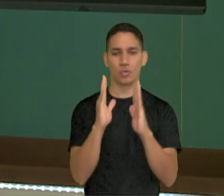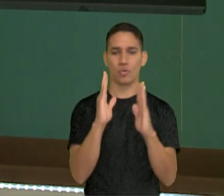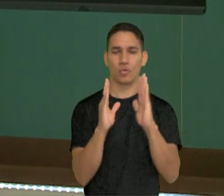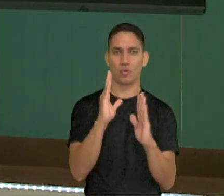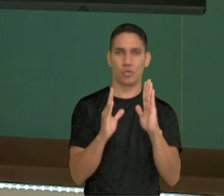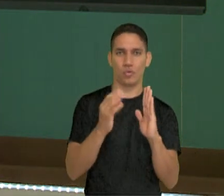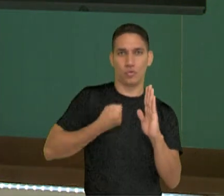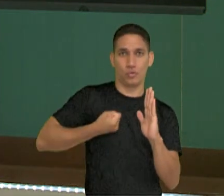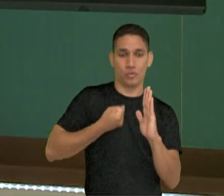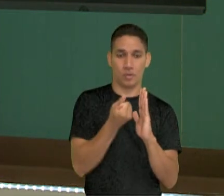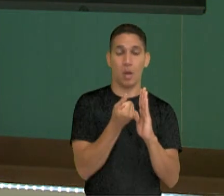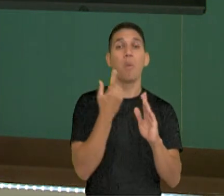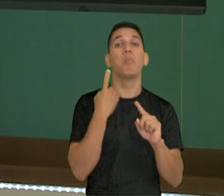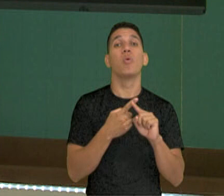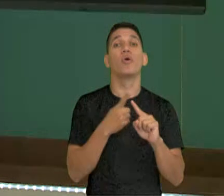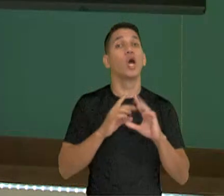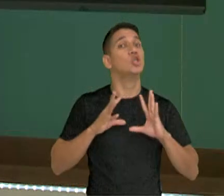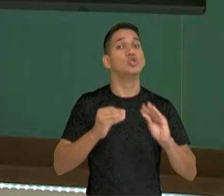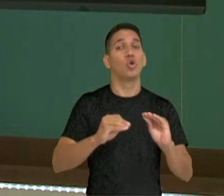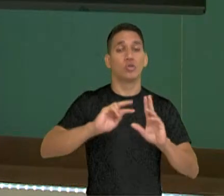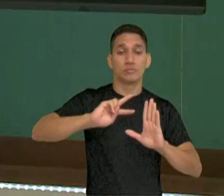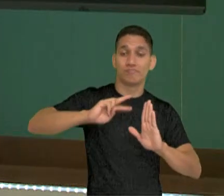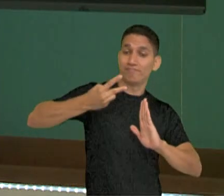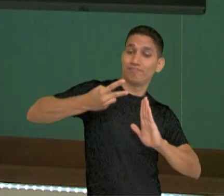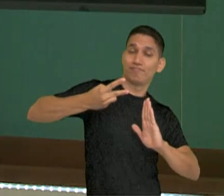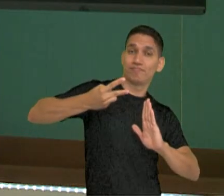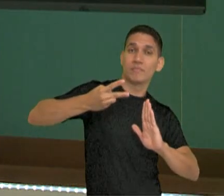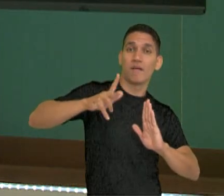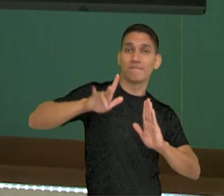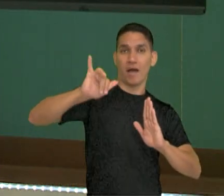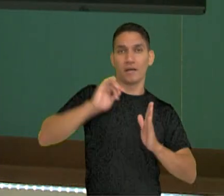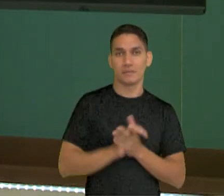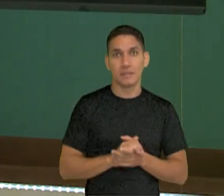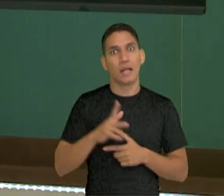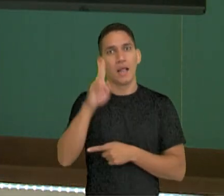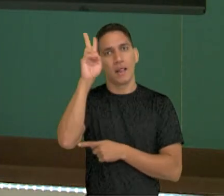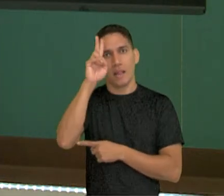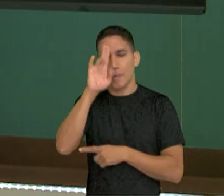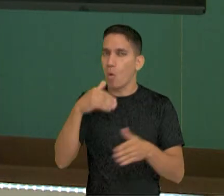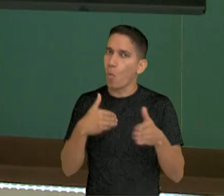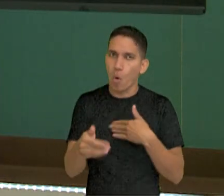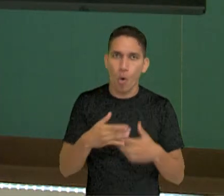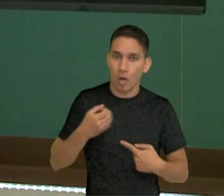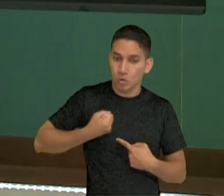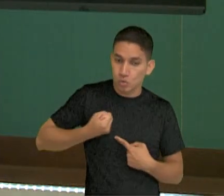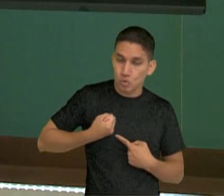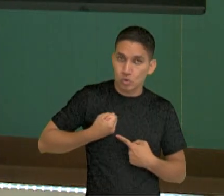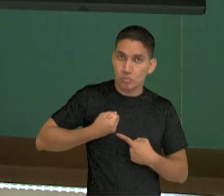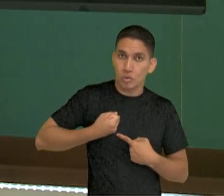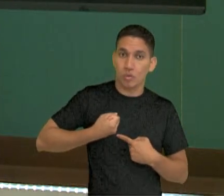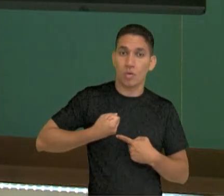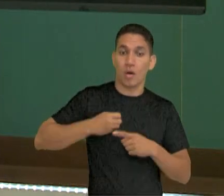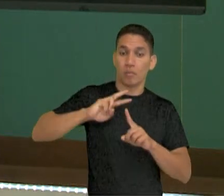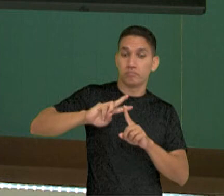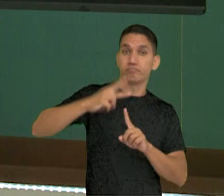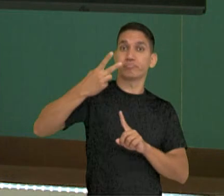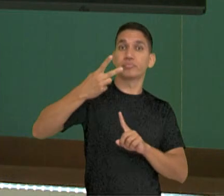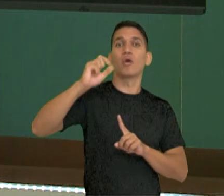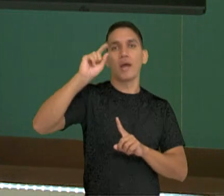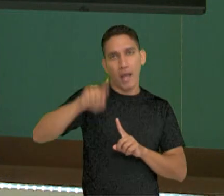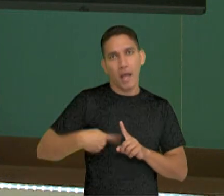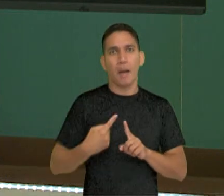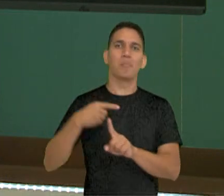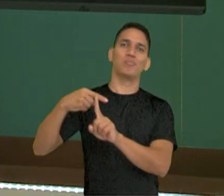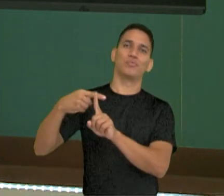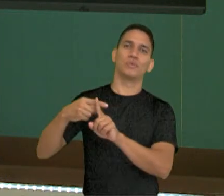Porque todos eles vão estar ao quadrado. E a gente lembra, né? Que qualquer número elevado ao quadrado sempre vai ficar positivo. Por isso a